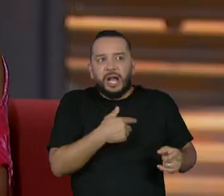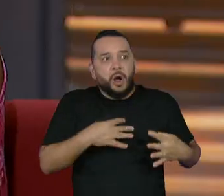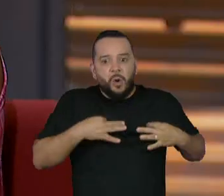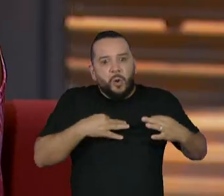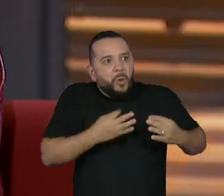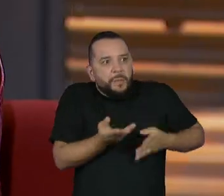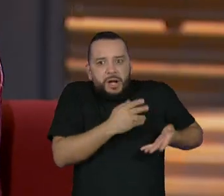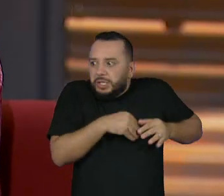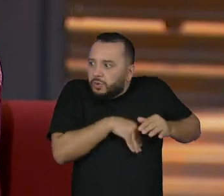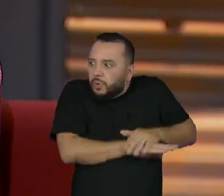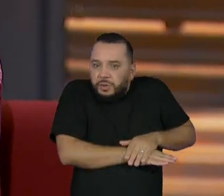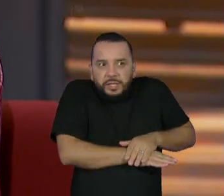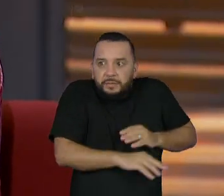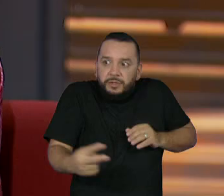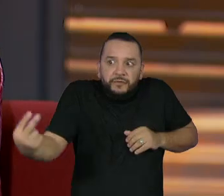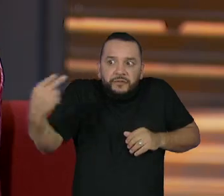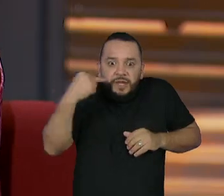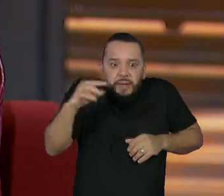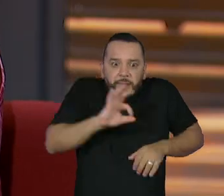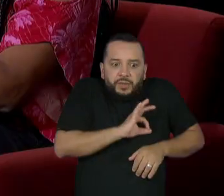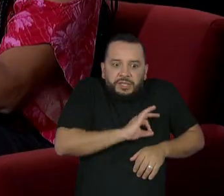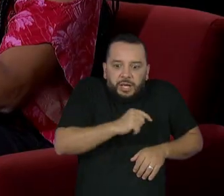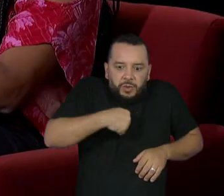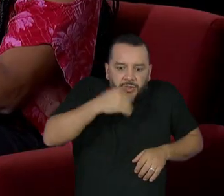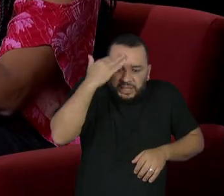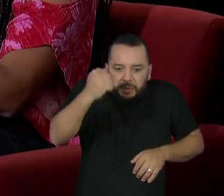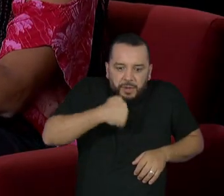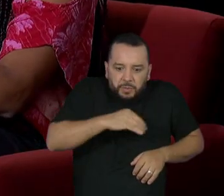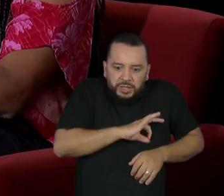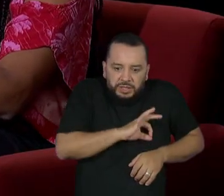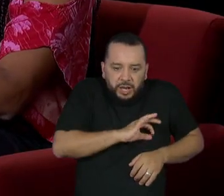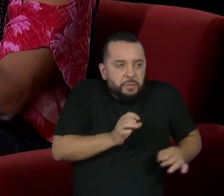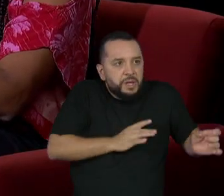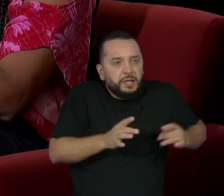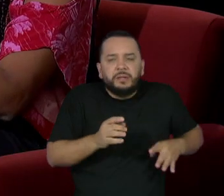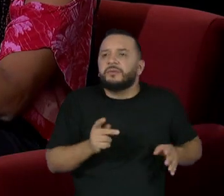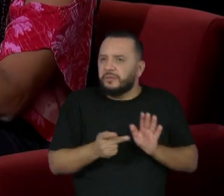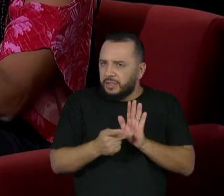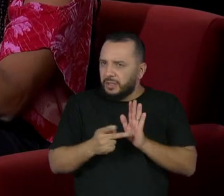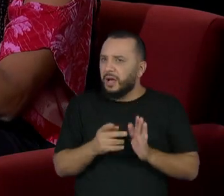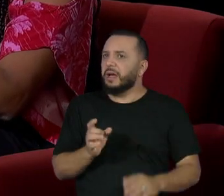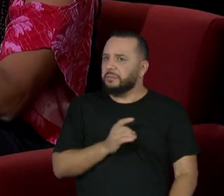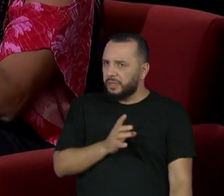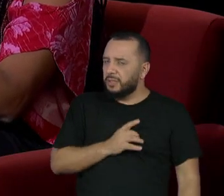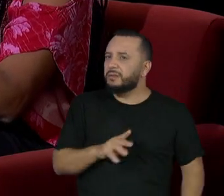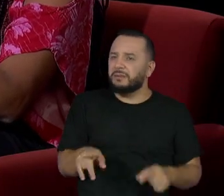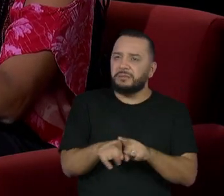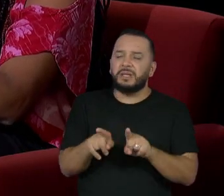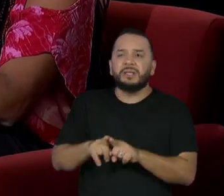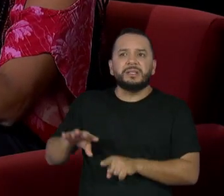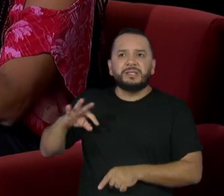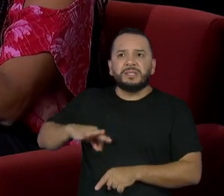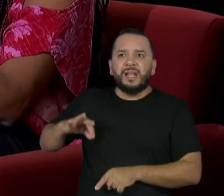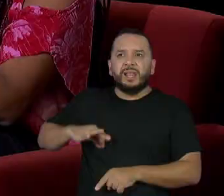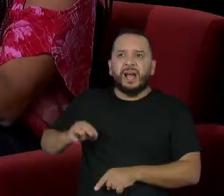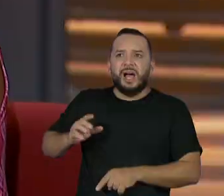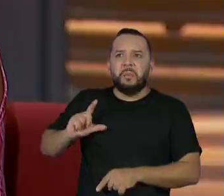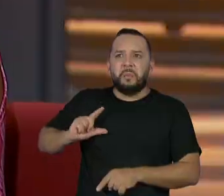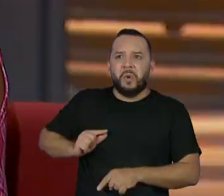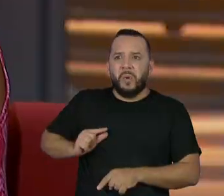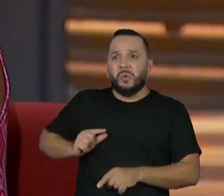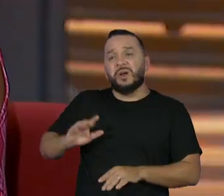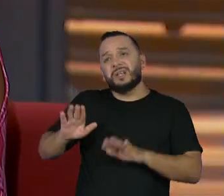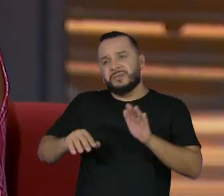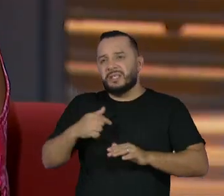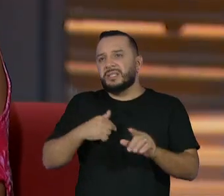medo. E aí tem uma questão que é outra, assim, por conta do salário ser baixo, muitas vezes precisam fazer bicos. E aí, ao